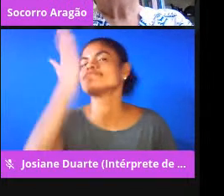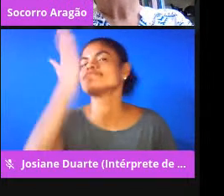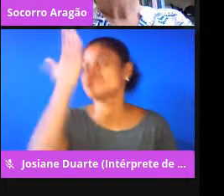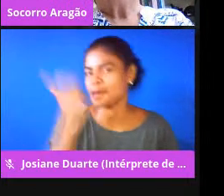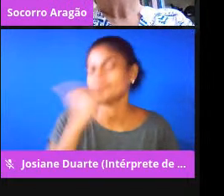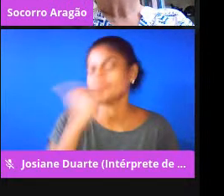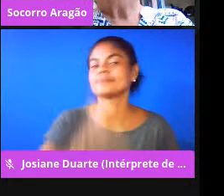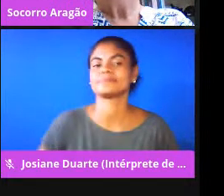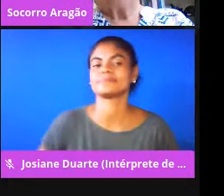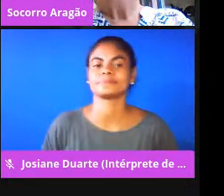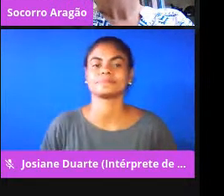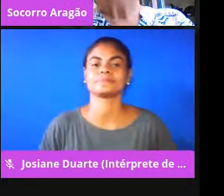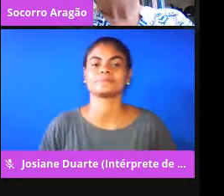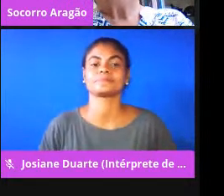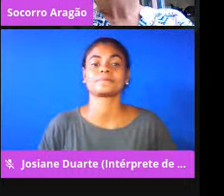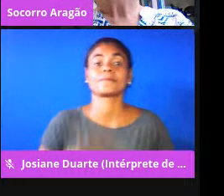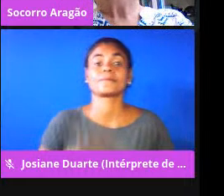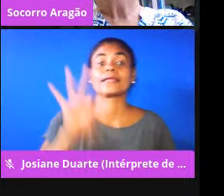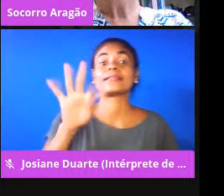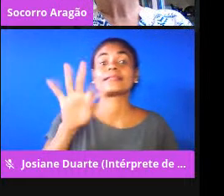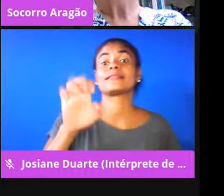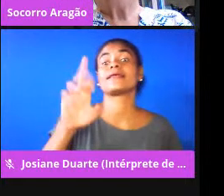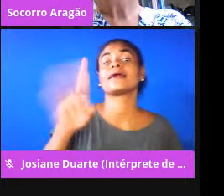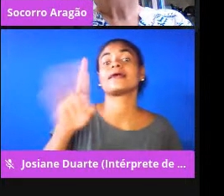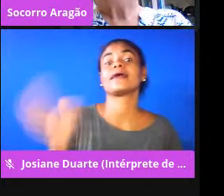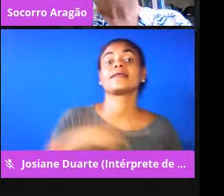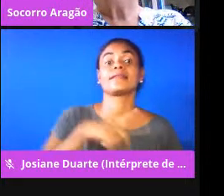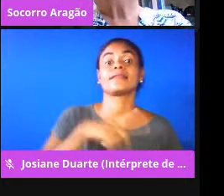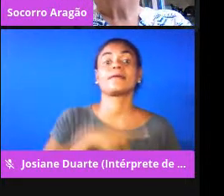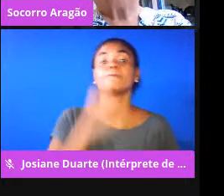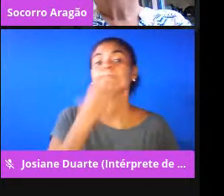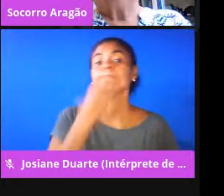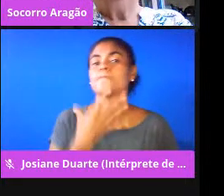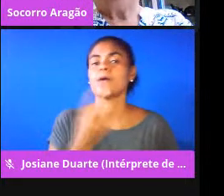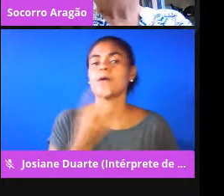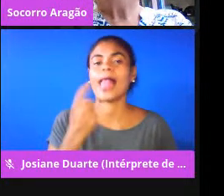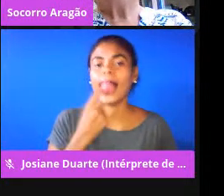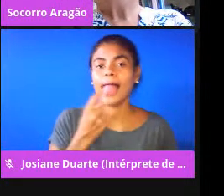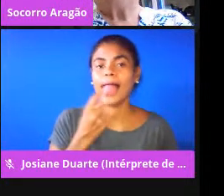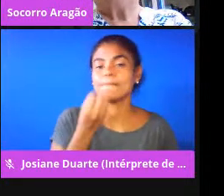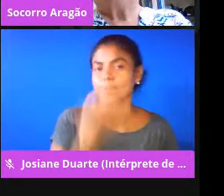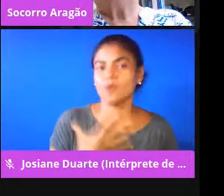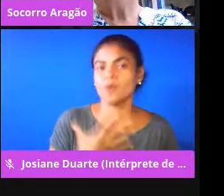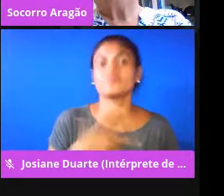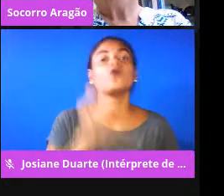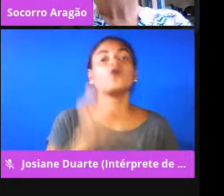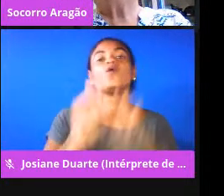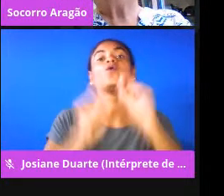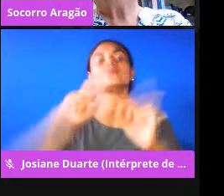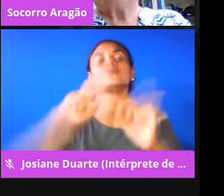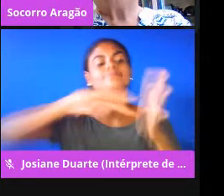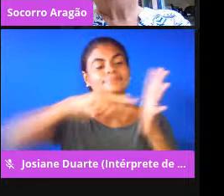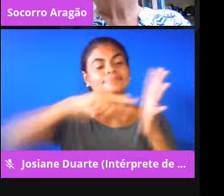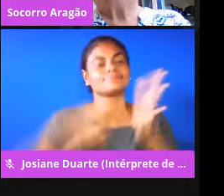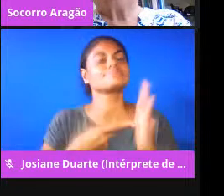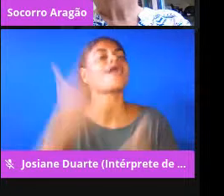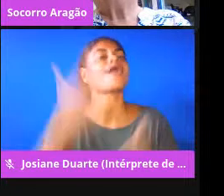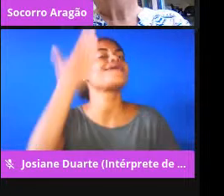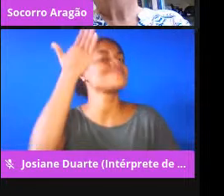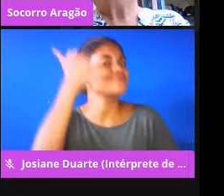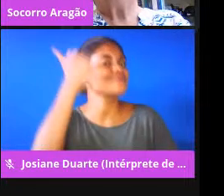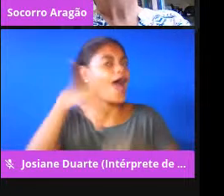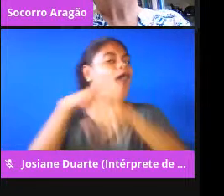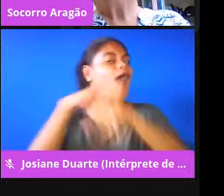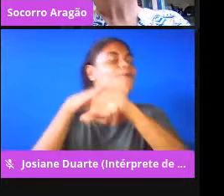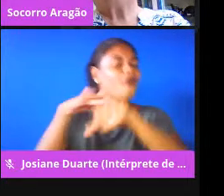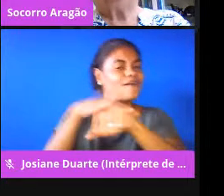ventas. Ter boa ponta de língua, ser conversadeira, saber conversar. Apesar de ter boa ponta de língua, sentia um aperto na